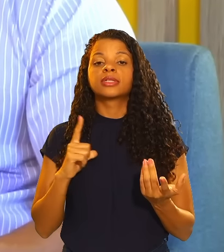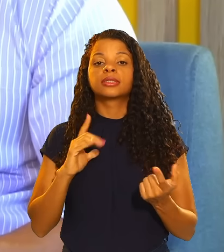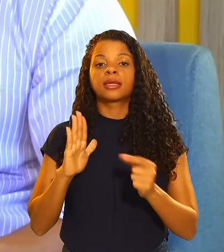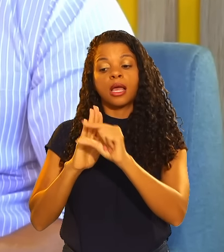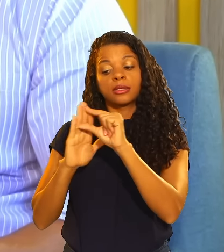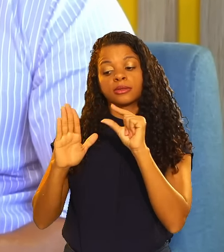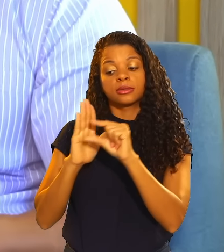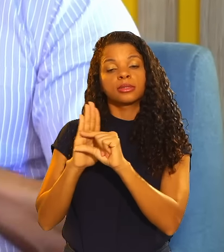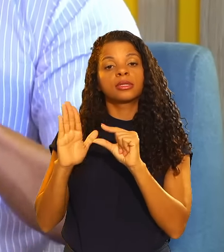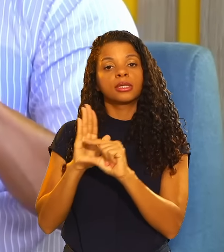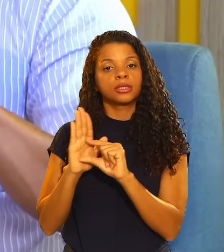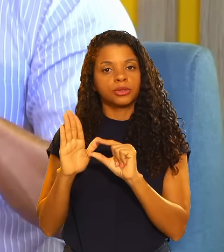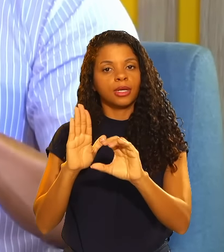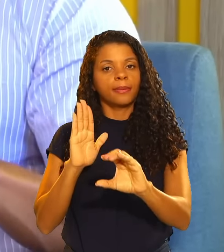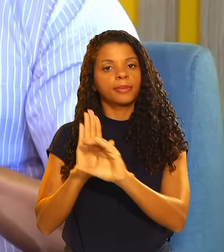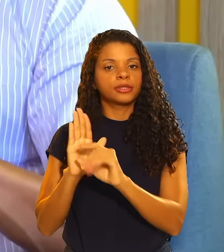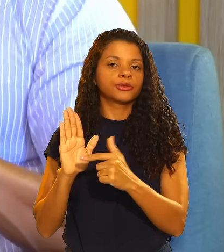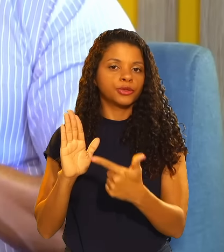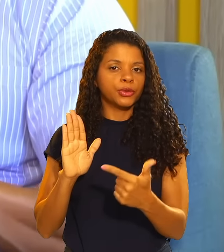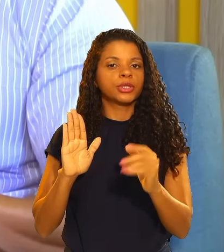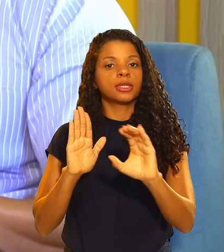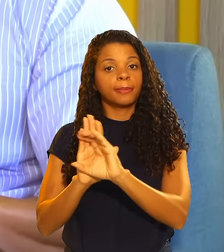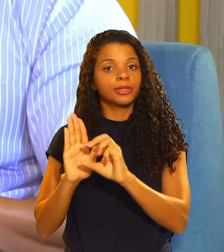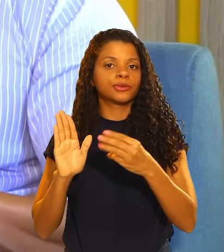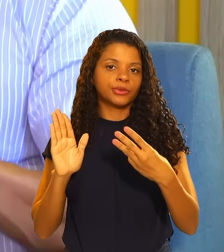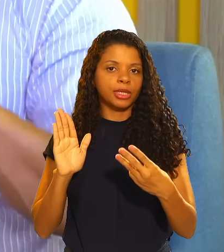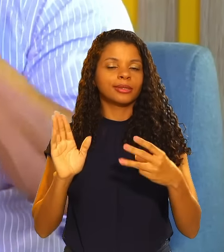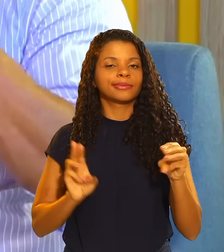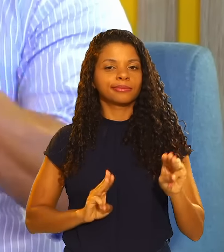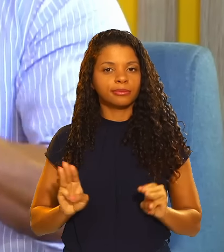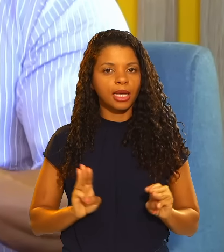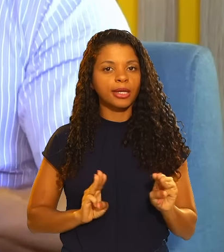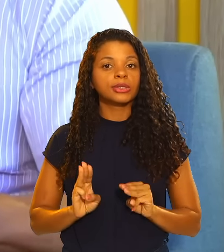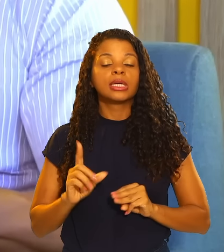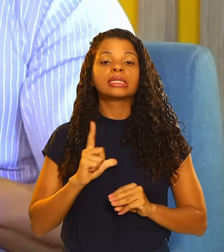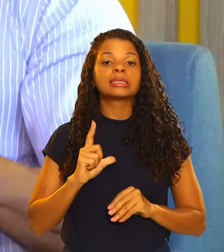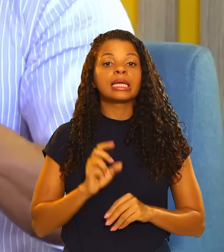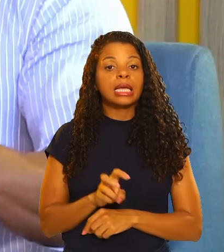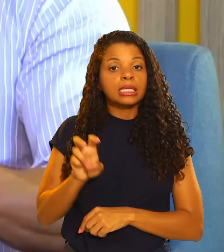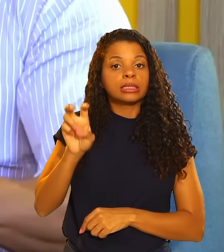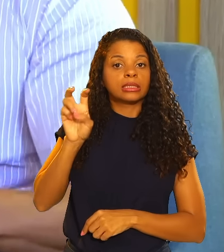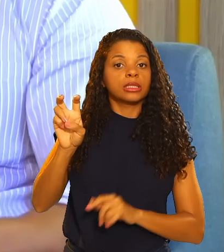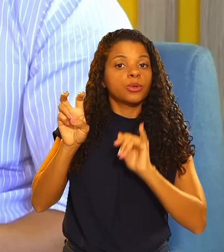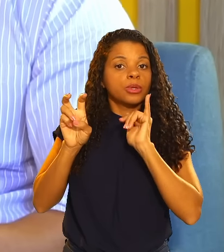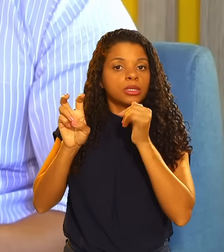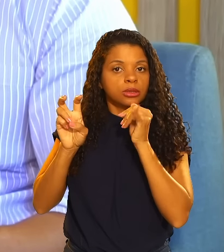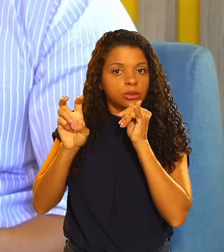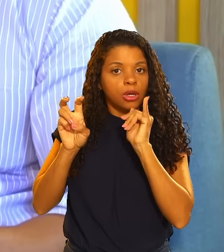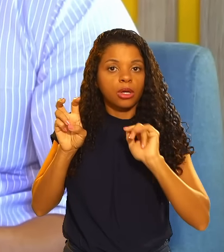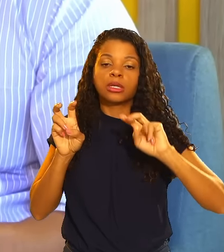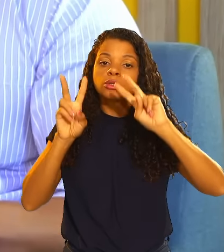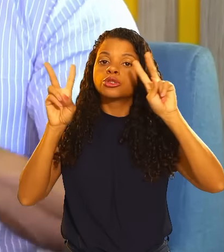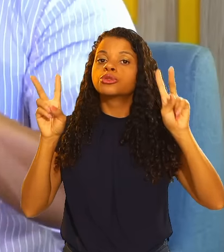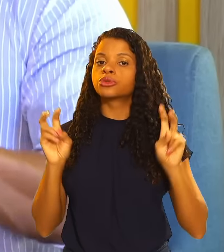textos em Marcos, especialmente no capítulo 2 e capítulo 3, que contém 5 histórias que ilustram justamente o